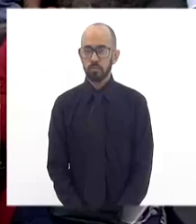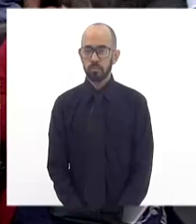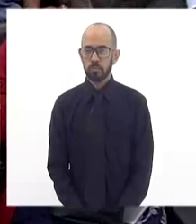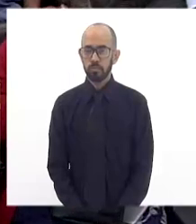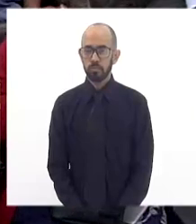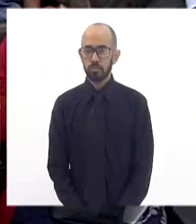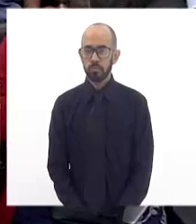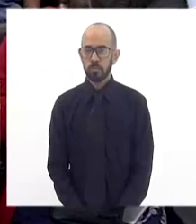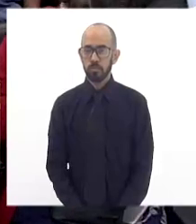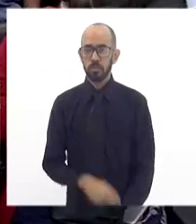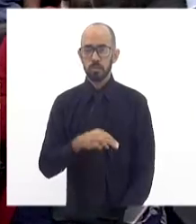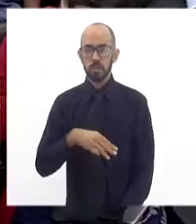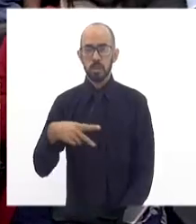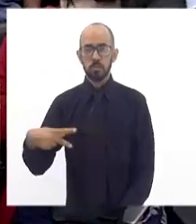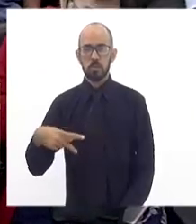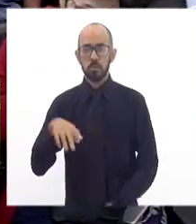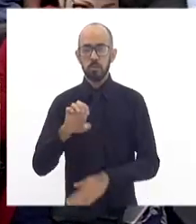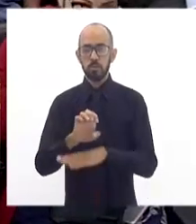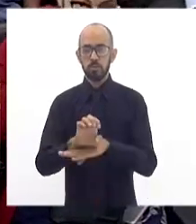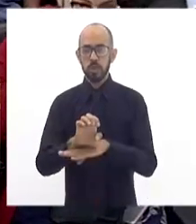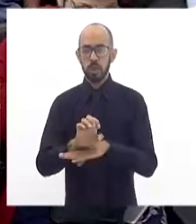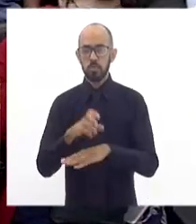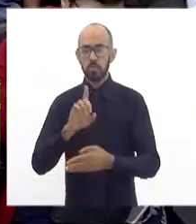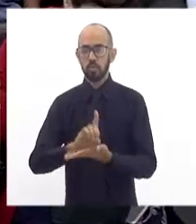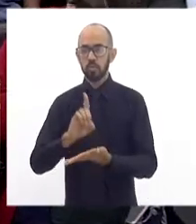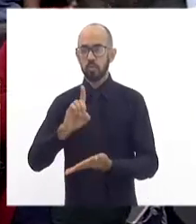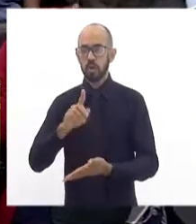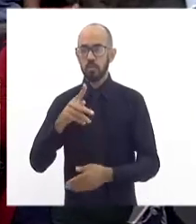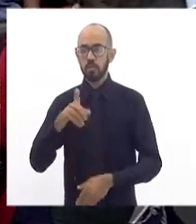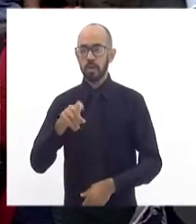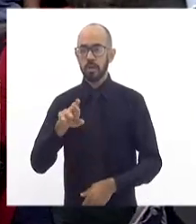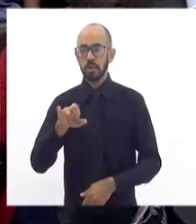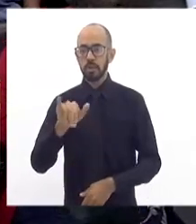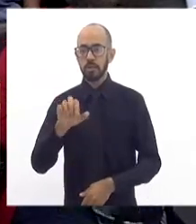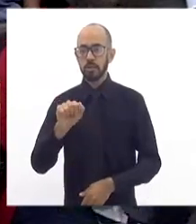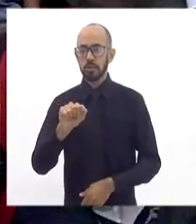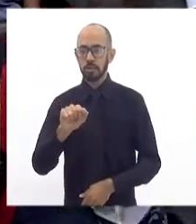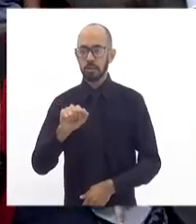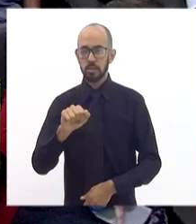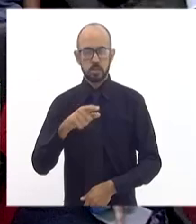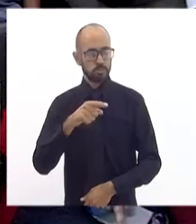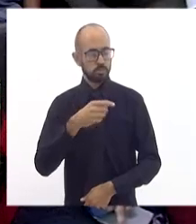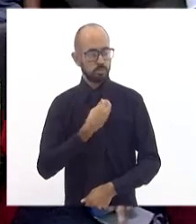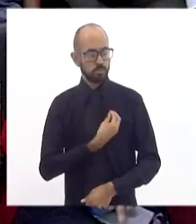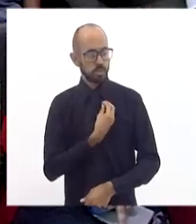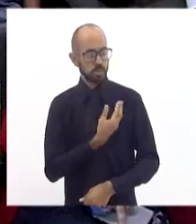o ministério público estadual Doutor A Patrícia a presente não